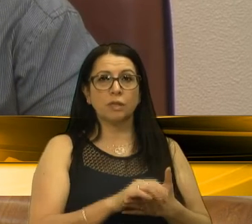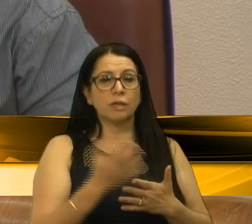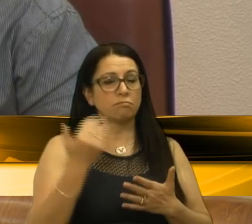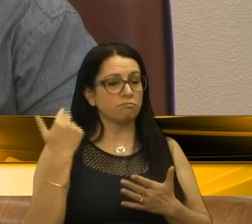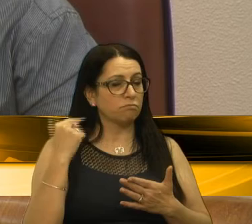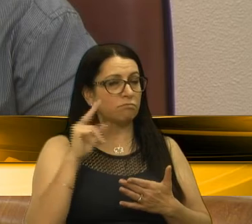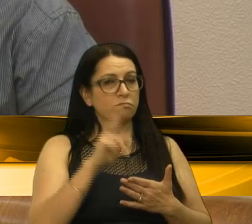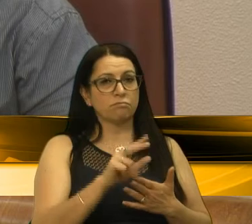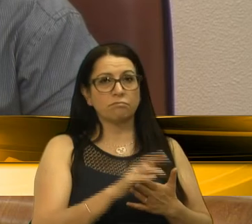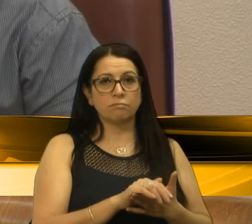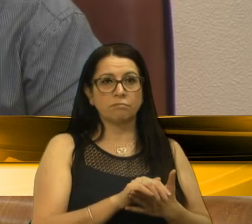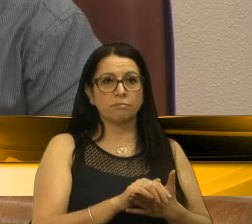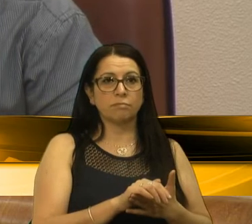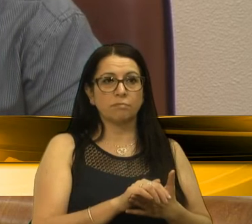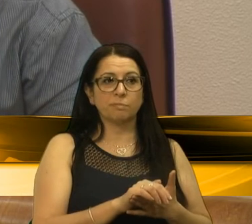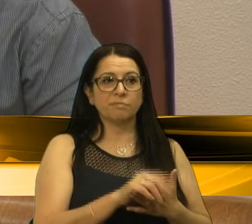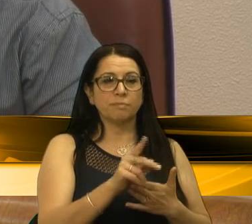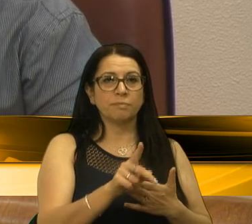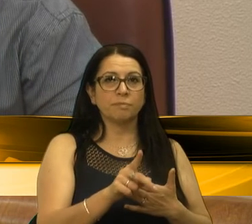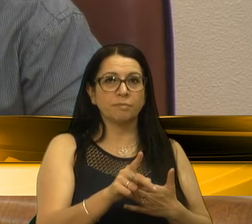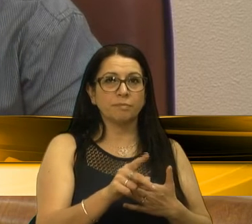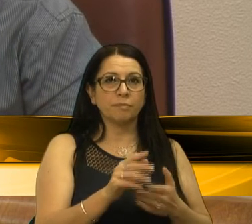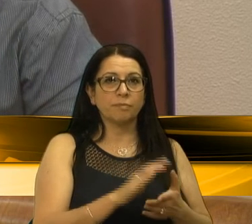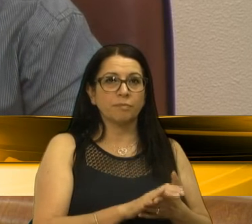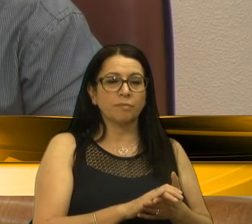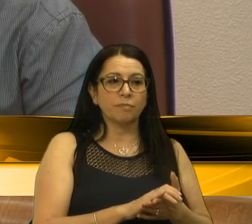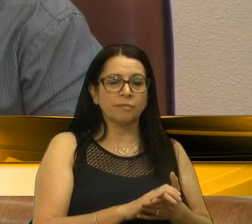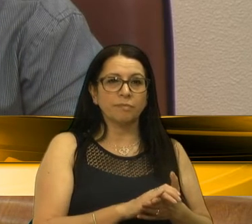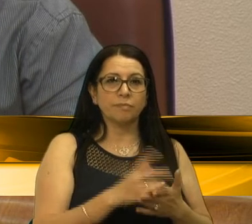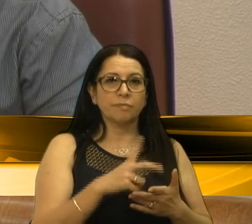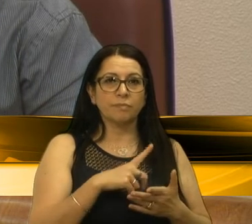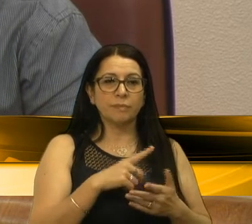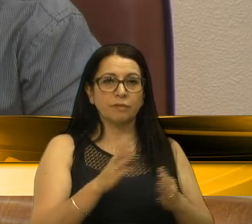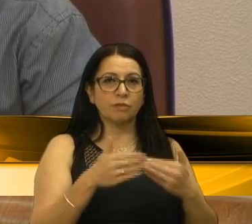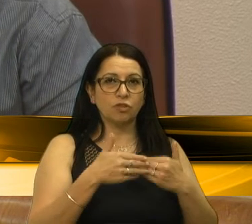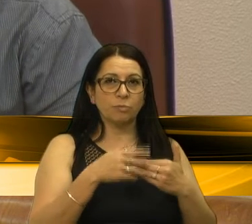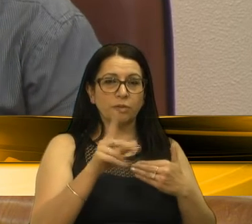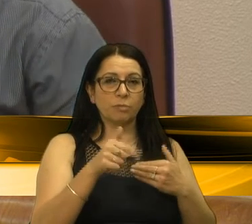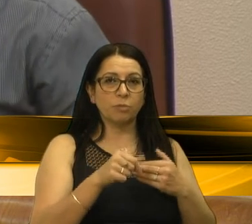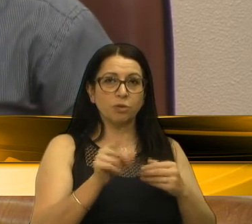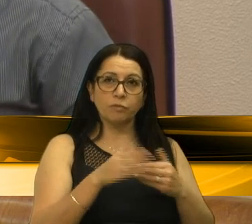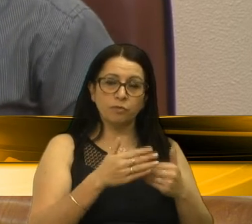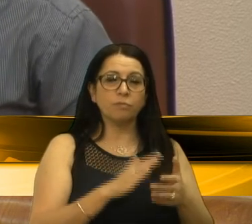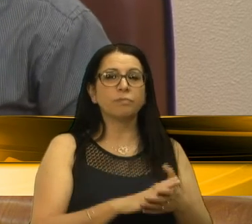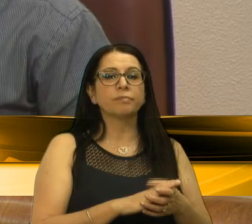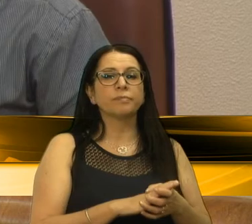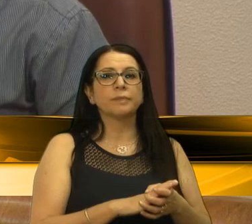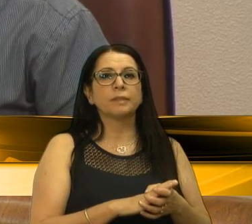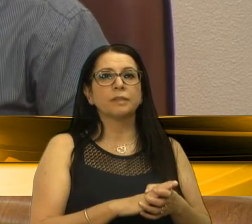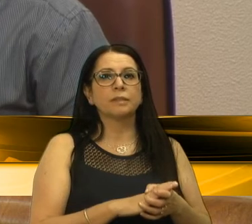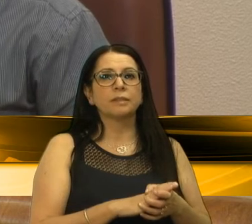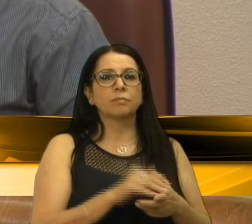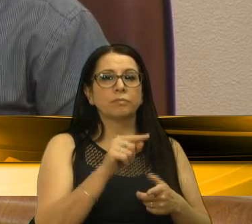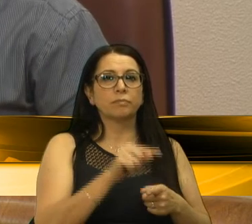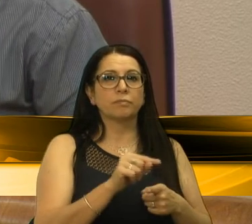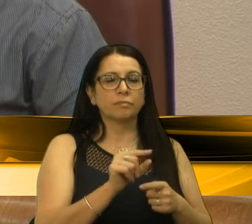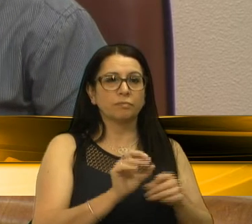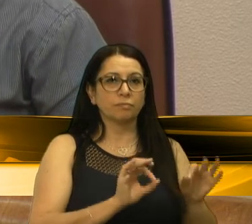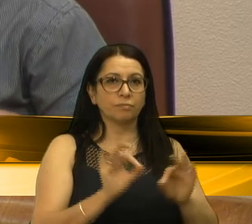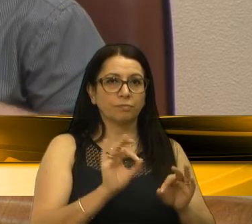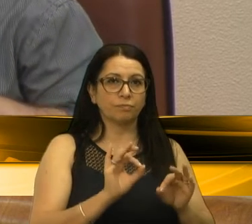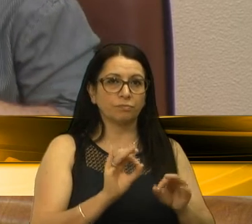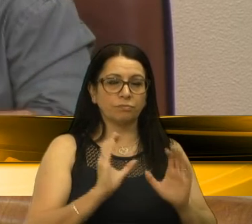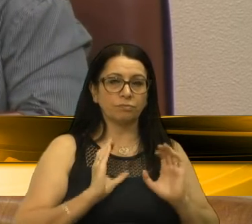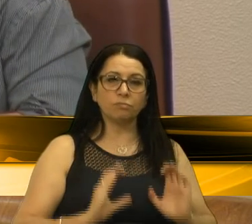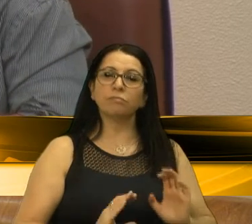fechamento do PA 24 horas. Eu gostaria que o senhor nos dissesse se isso foi antes do fechamento ou logo após o fechamento. Firmou esse termo de ajustamento de conduta?